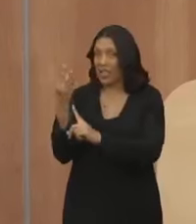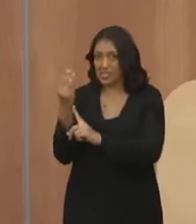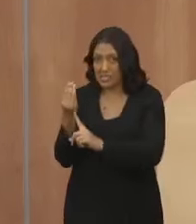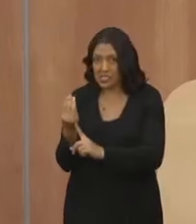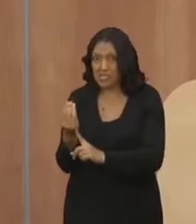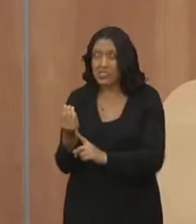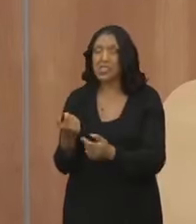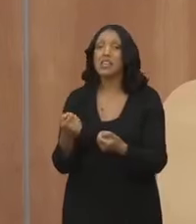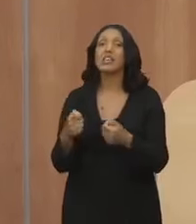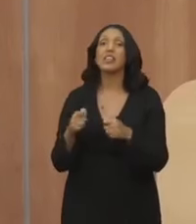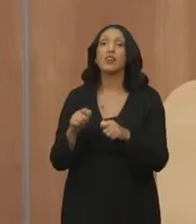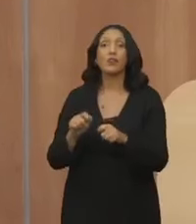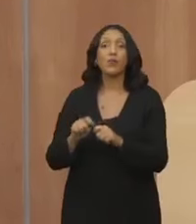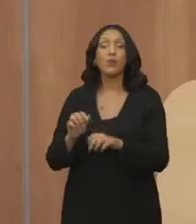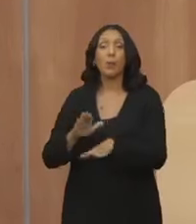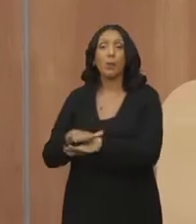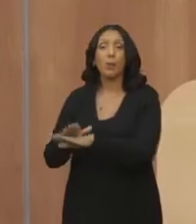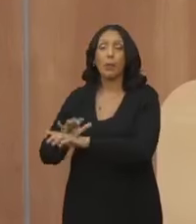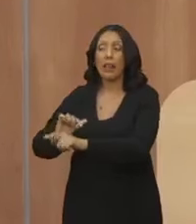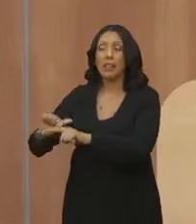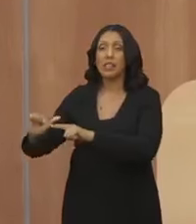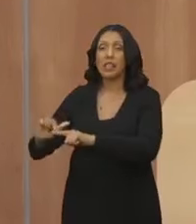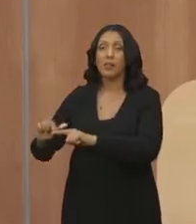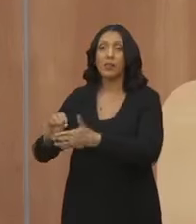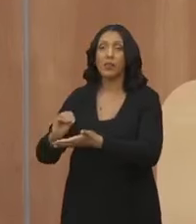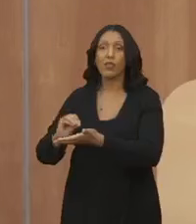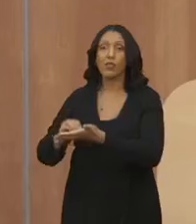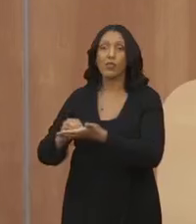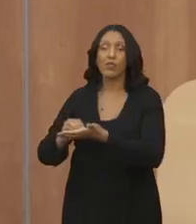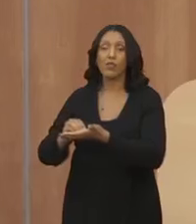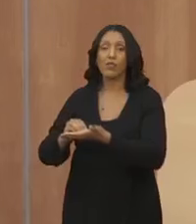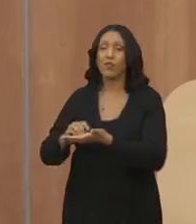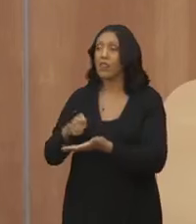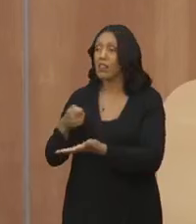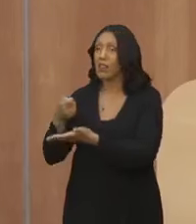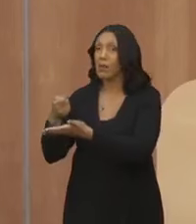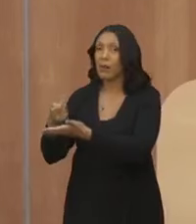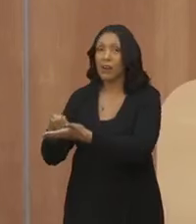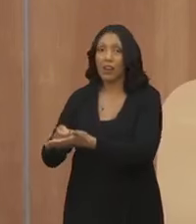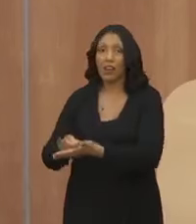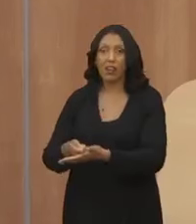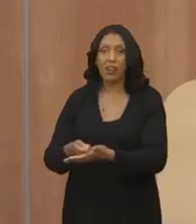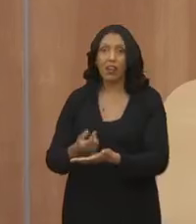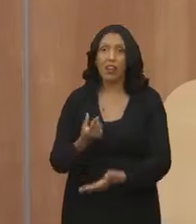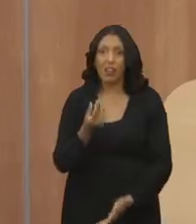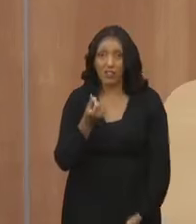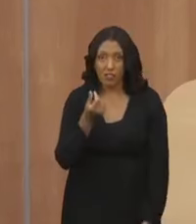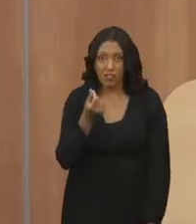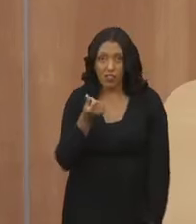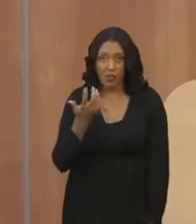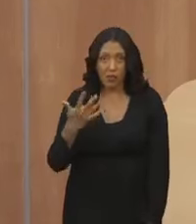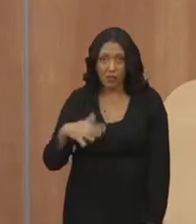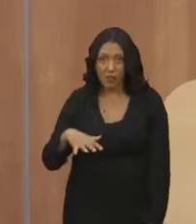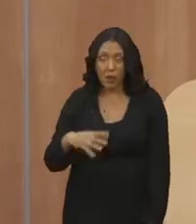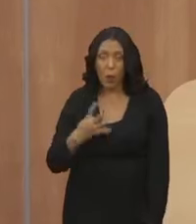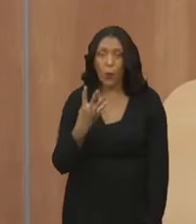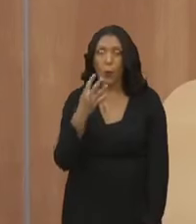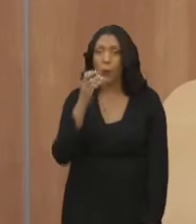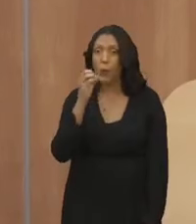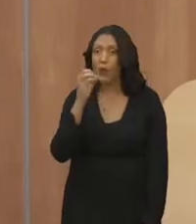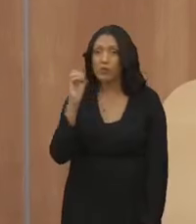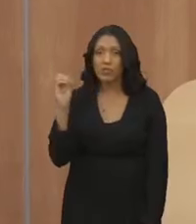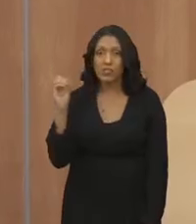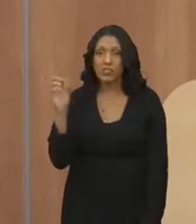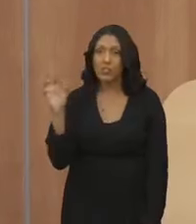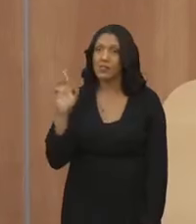isso esteja acontecendo em Jacareí. E esse projeto aqui, eu diria que ele não cria uma subprefeitura, ele cria